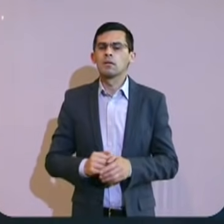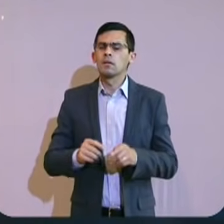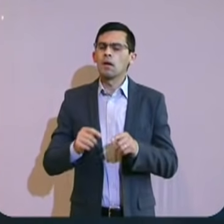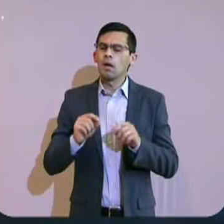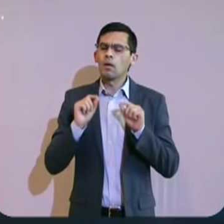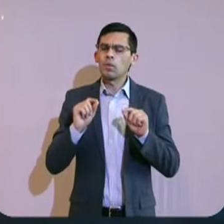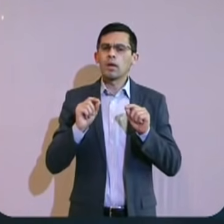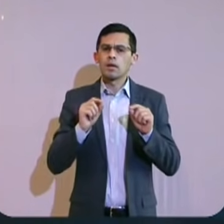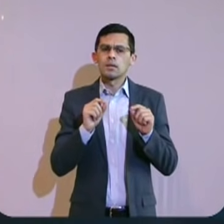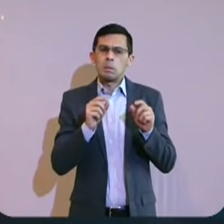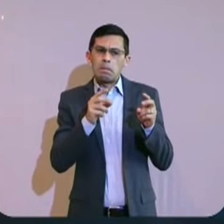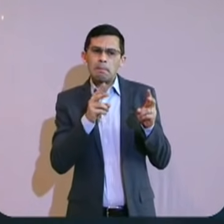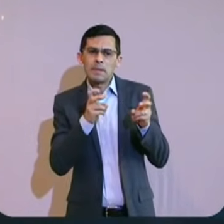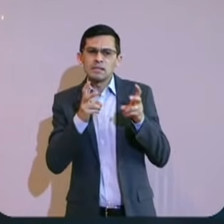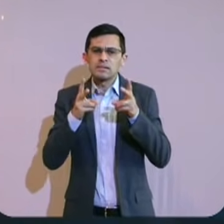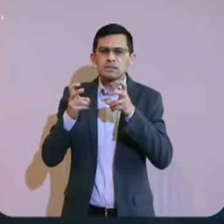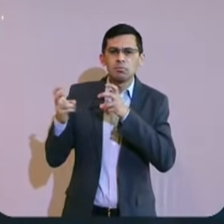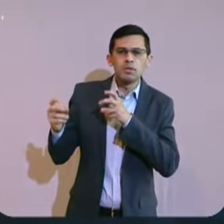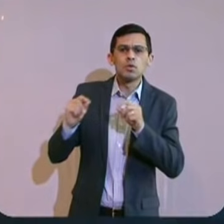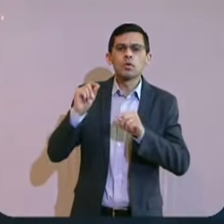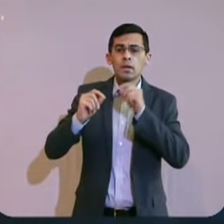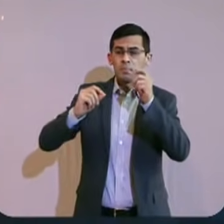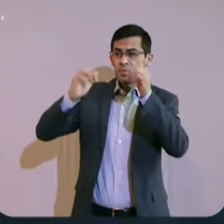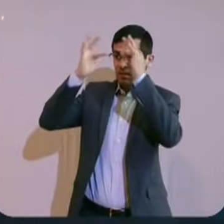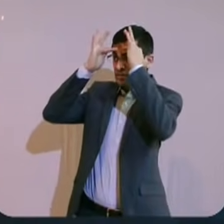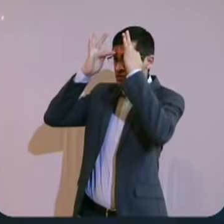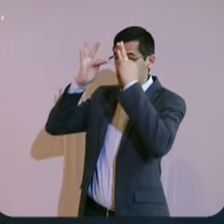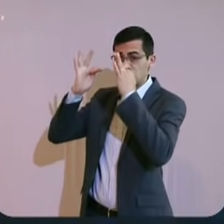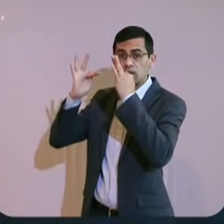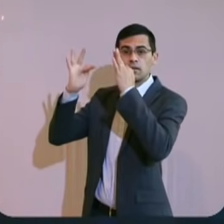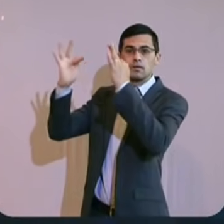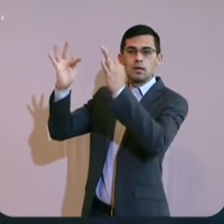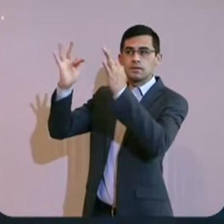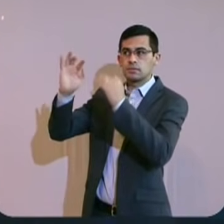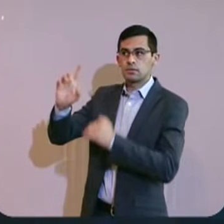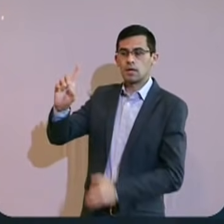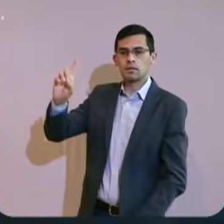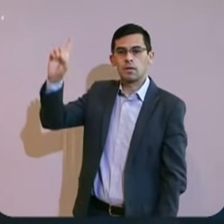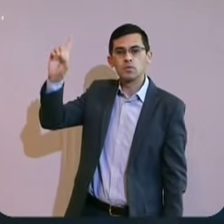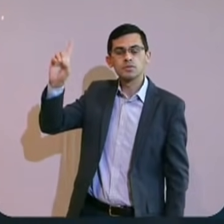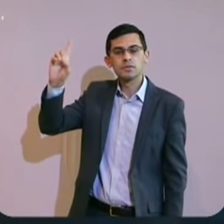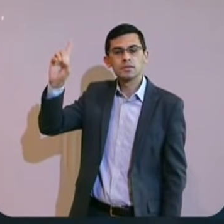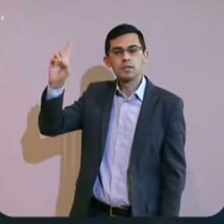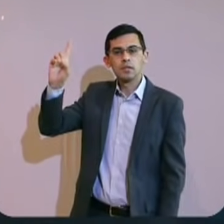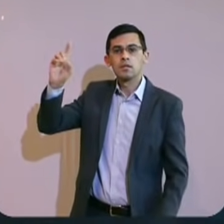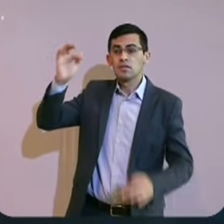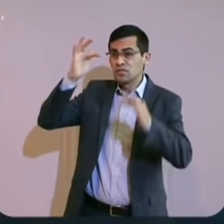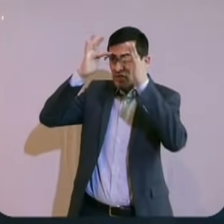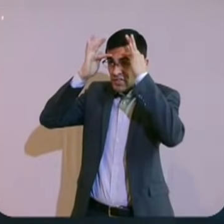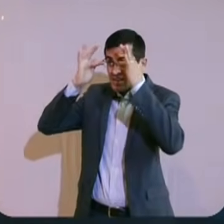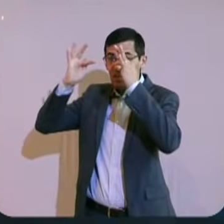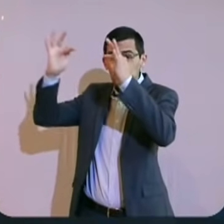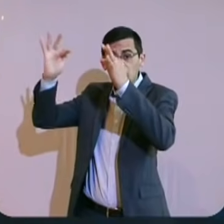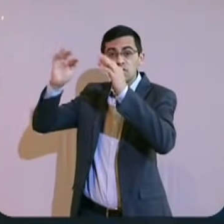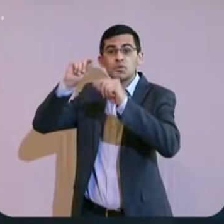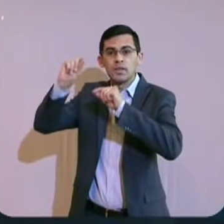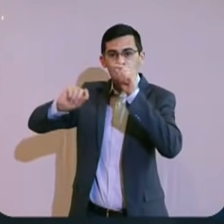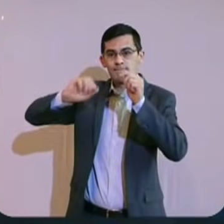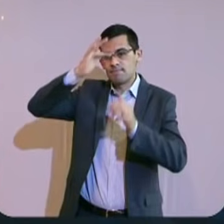vista concretamente pela fidelidade. E fidelidade é, pela